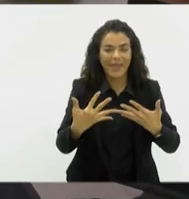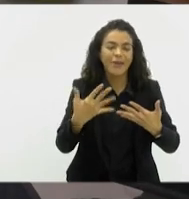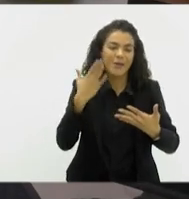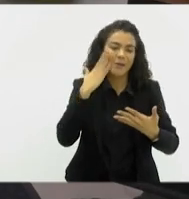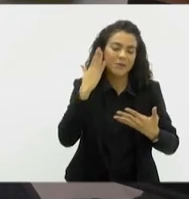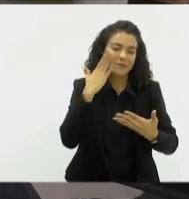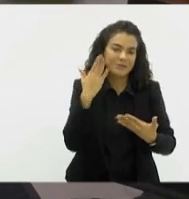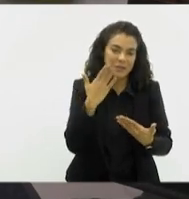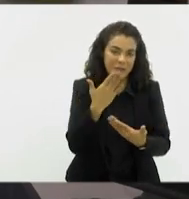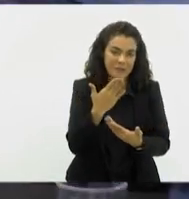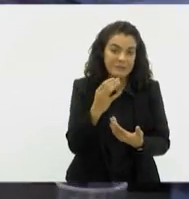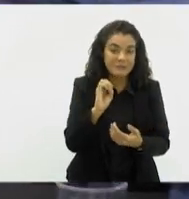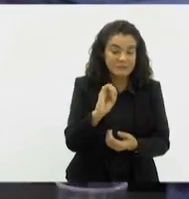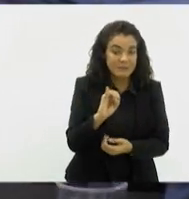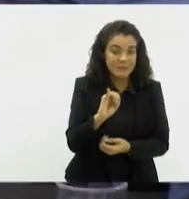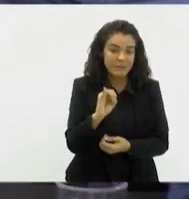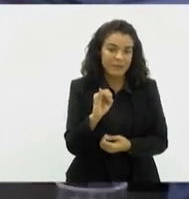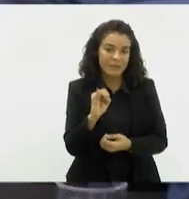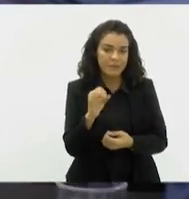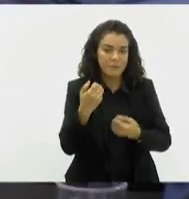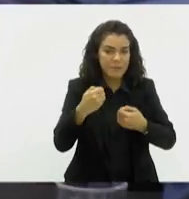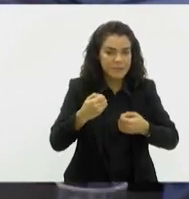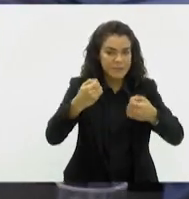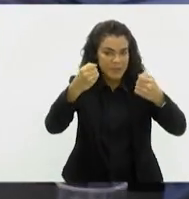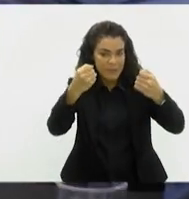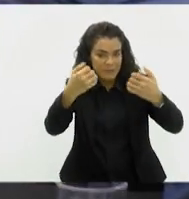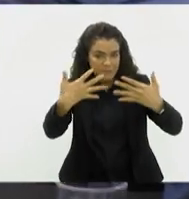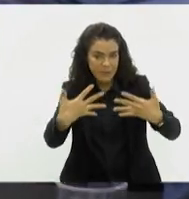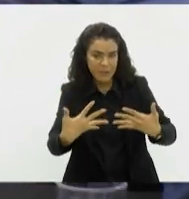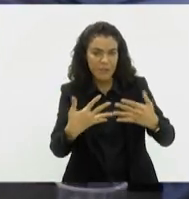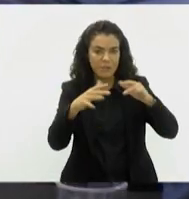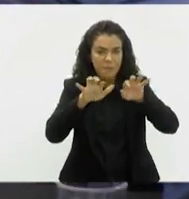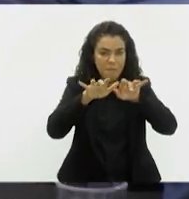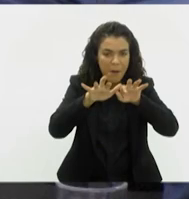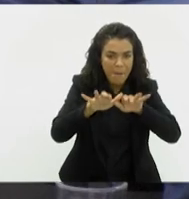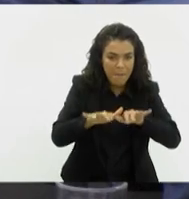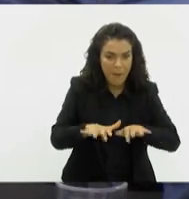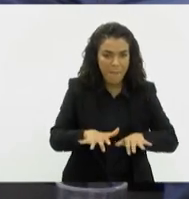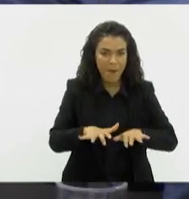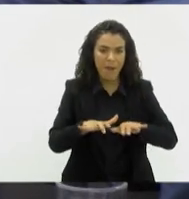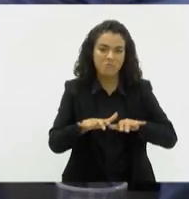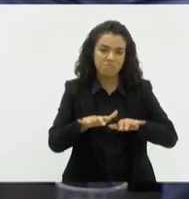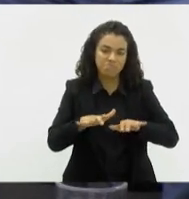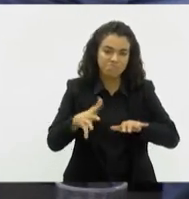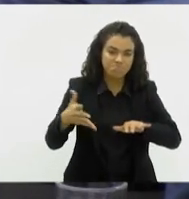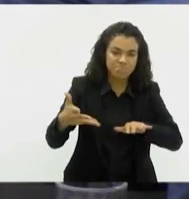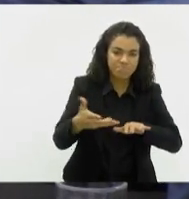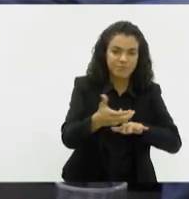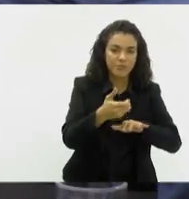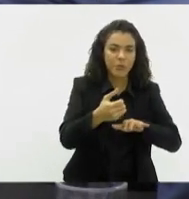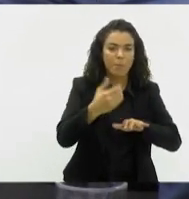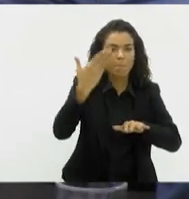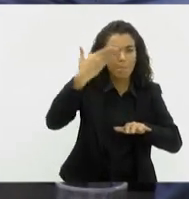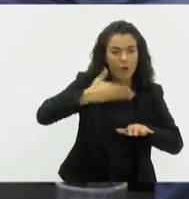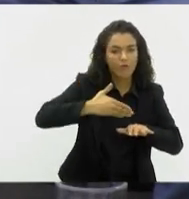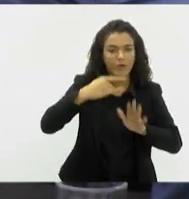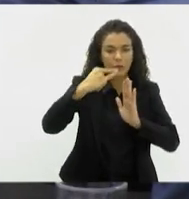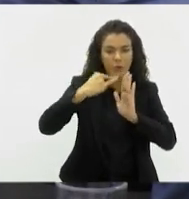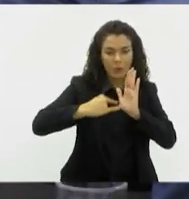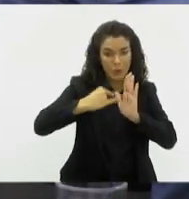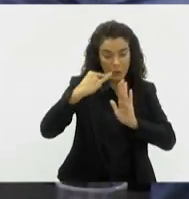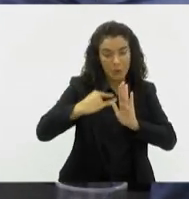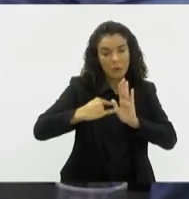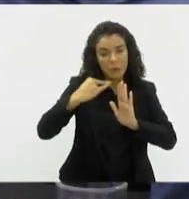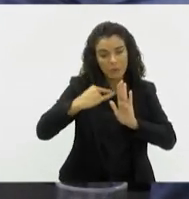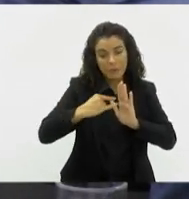tempo para isso, mas se for necessário que eu reconstrua alguma coisa do que eu escrevi, não, é possível, inclusive com documentos e tudo mais.